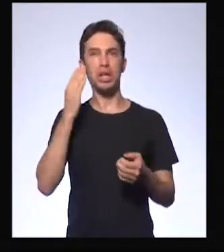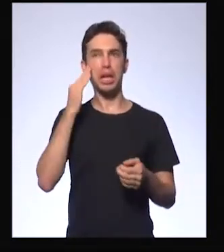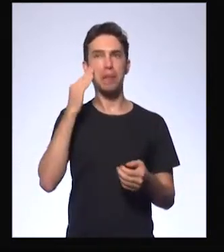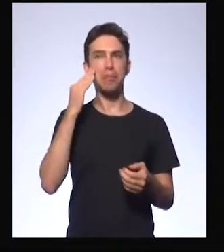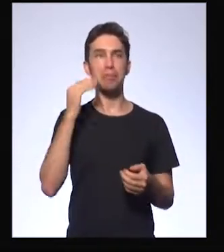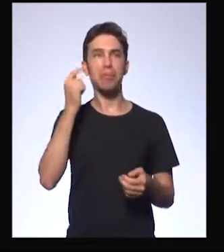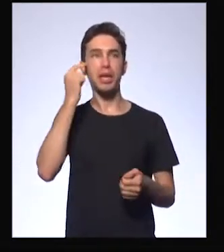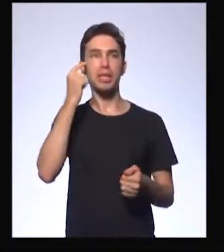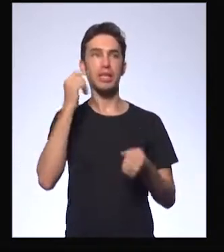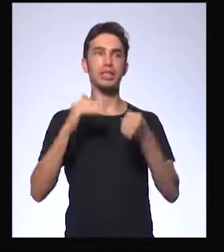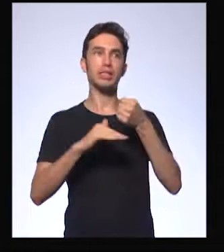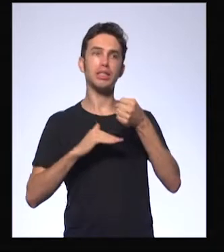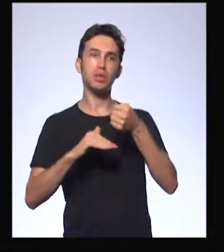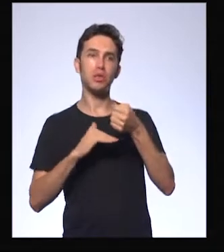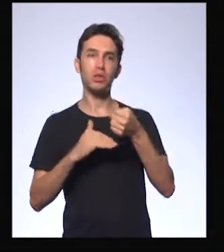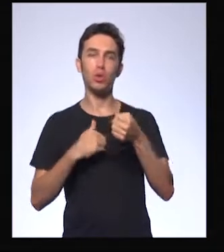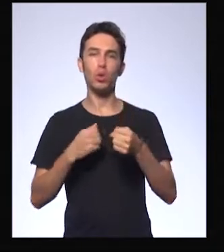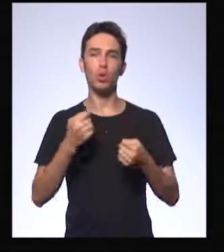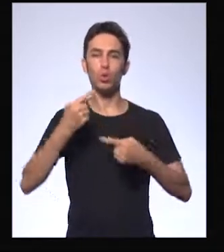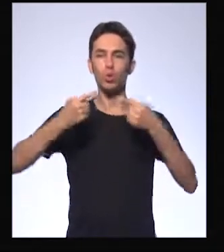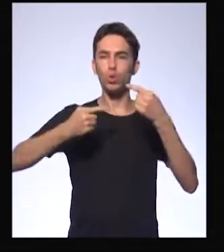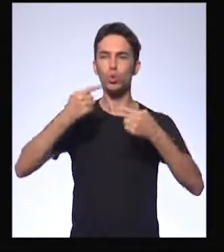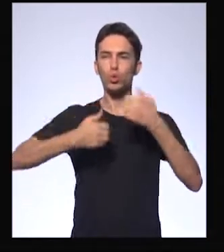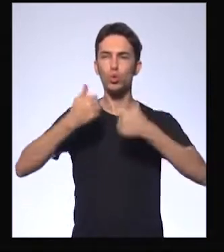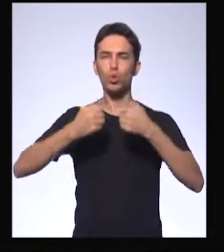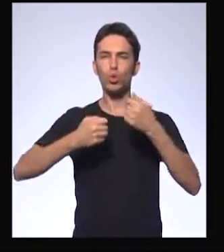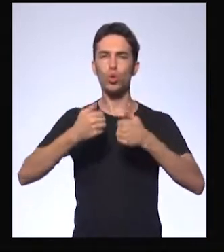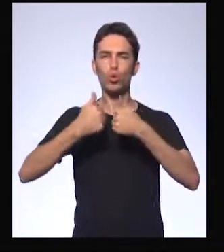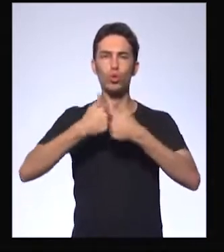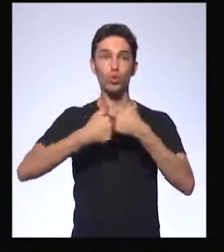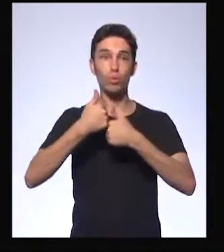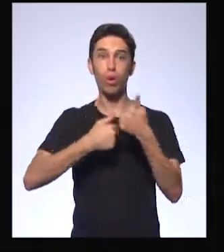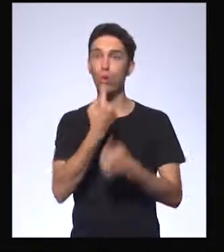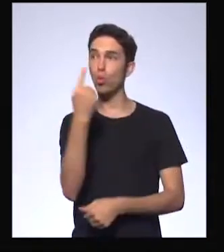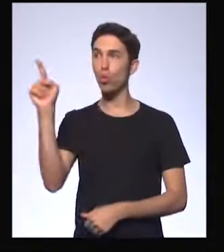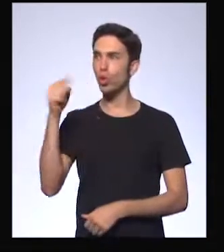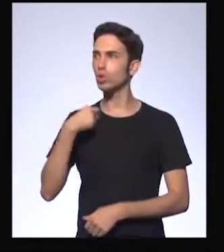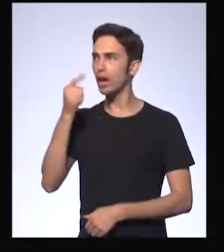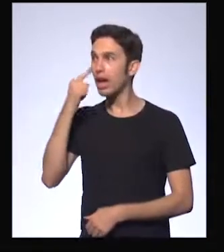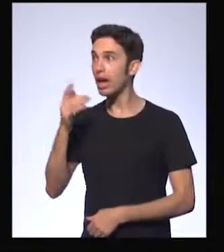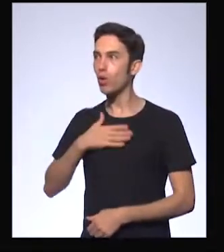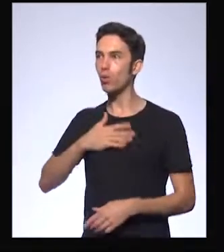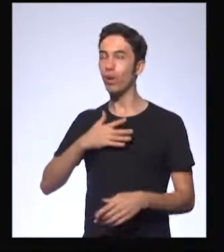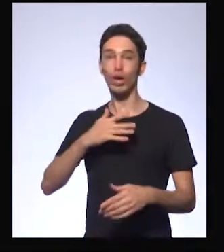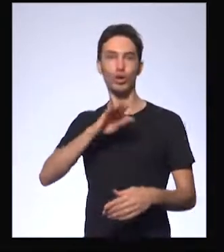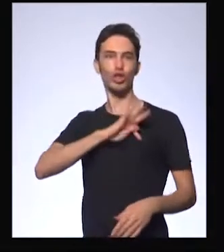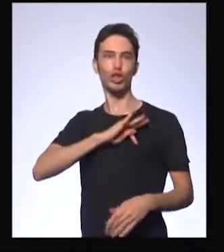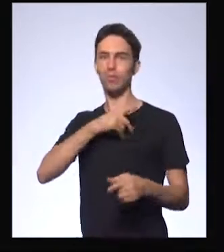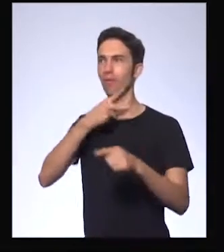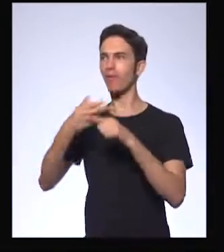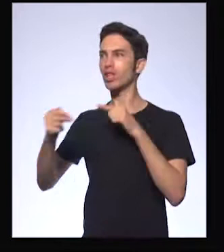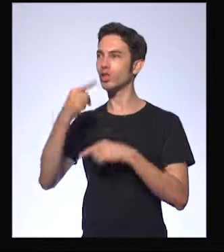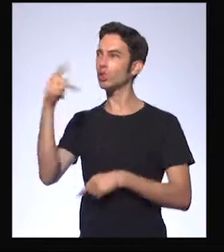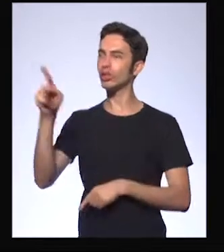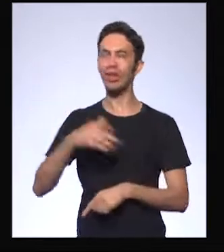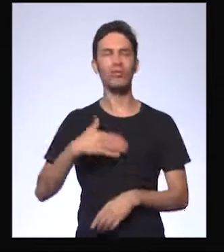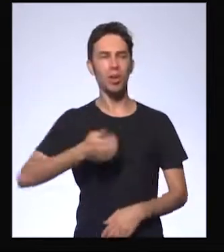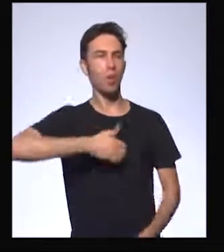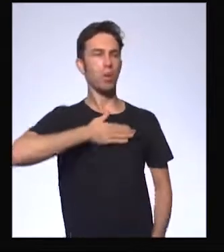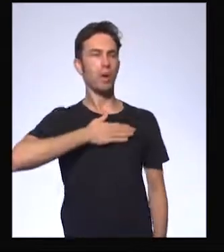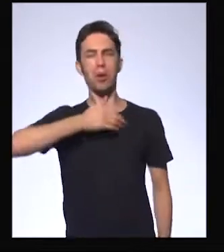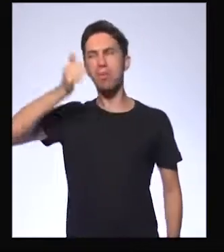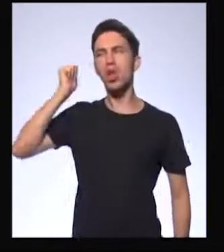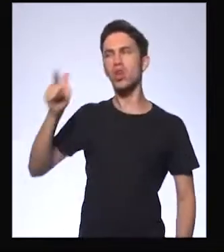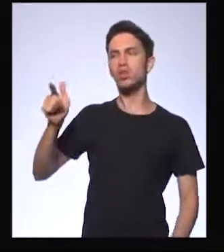minha afirmação no último jogo, dizendo que o meu time ganhou e, por conta disso, ele é melhor. Isso pode até ser